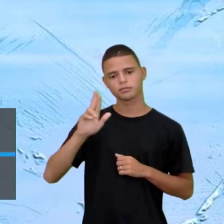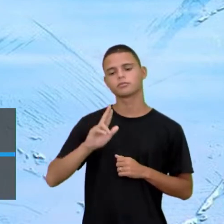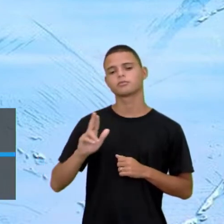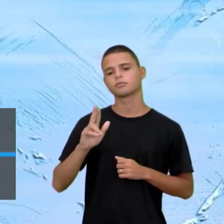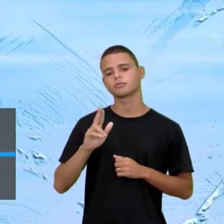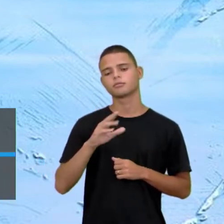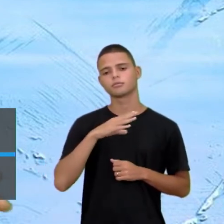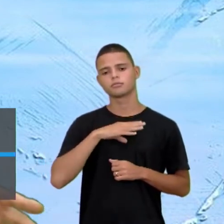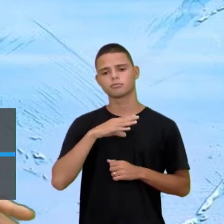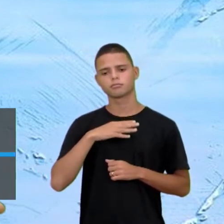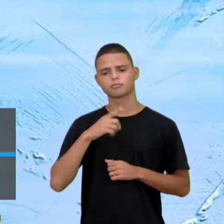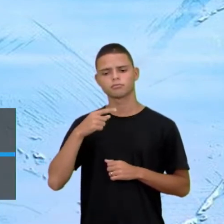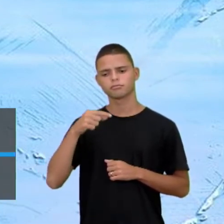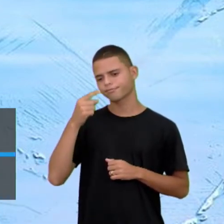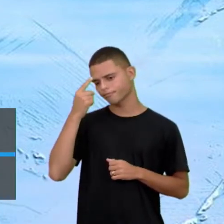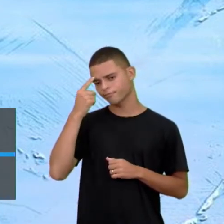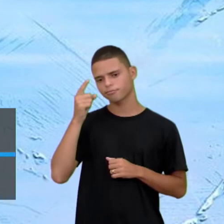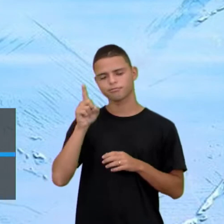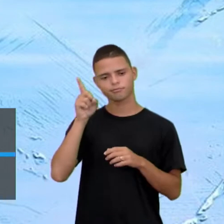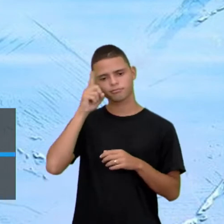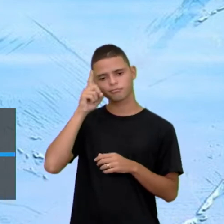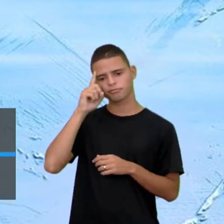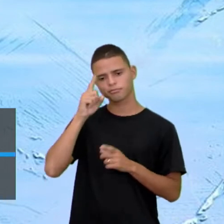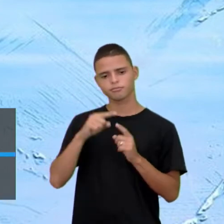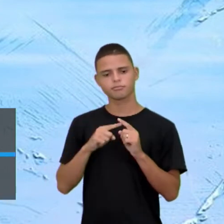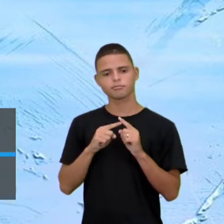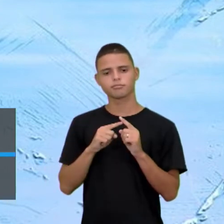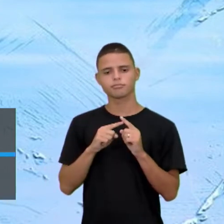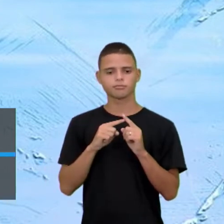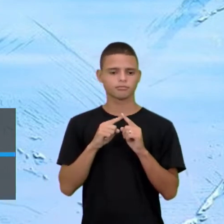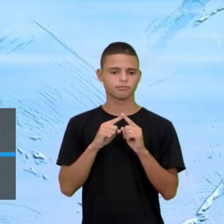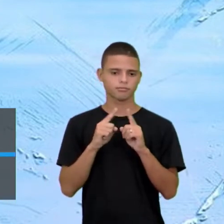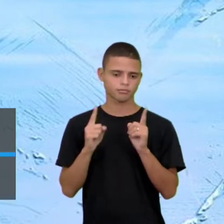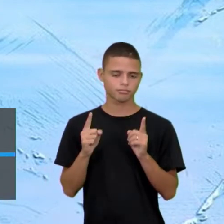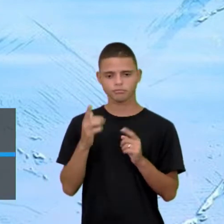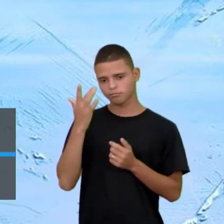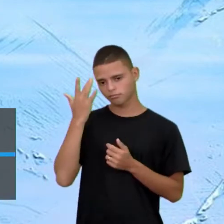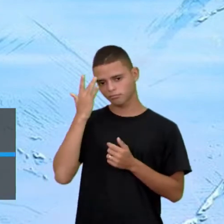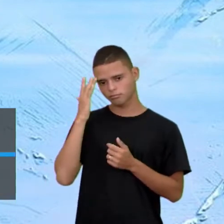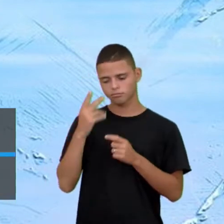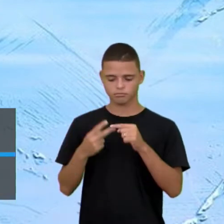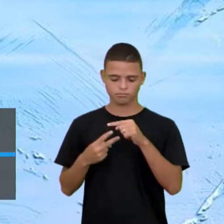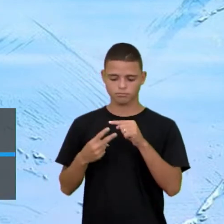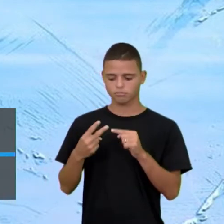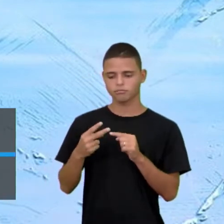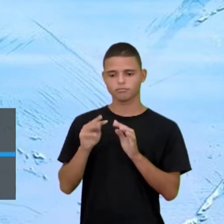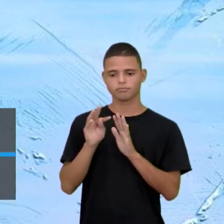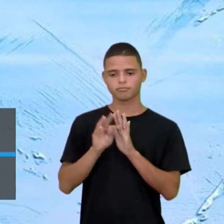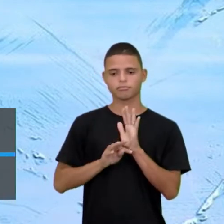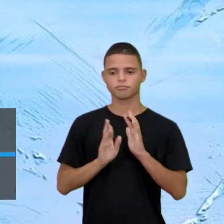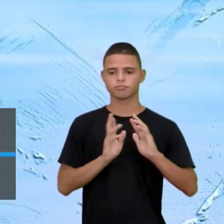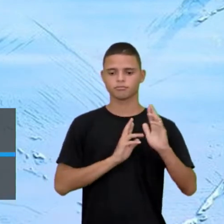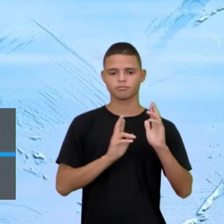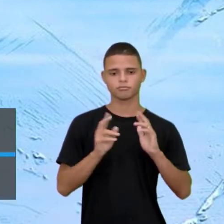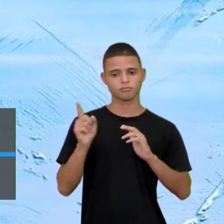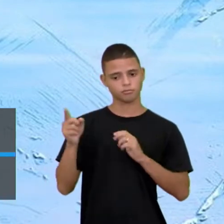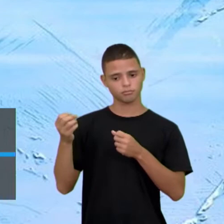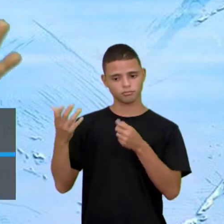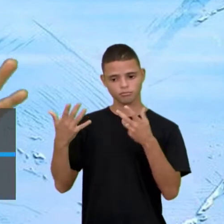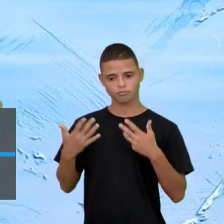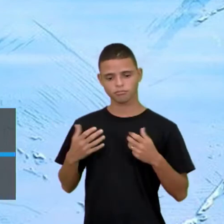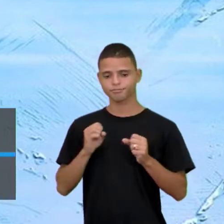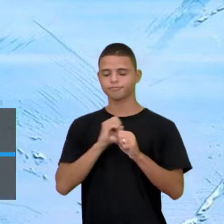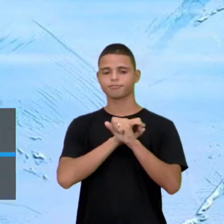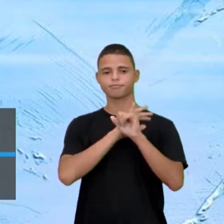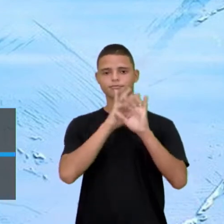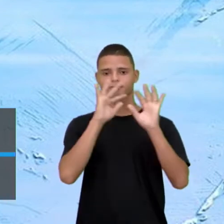achar adequado no dia a dia, no cotidiano. Mas eu acho que os dois textos associados à sua explicação me deu uma